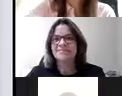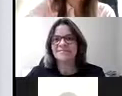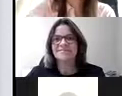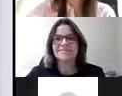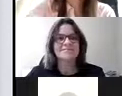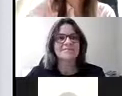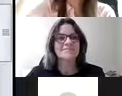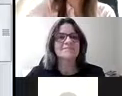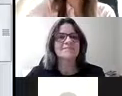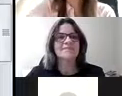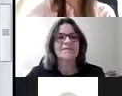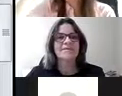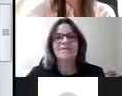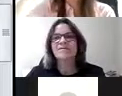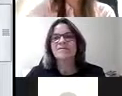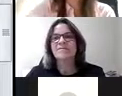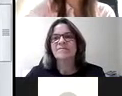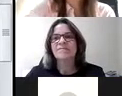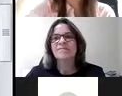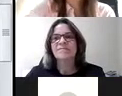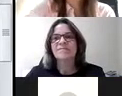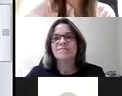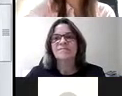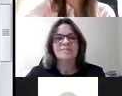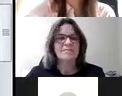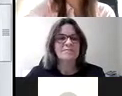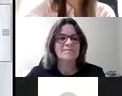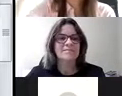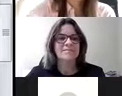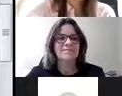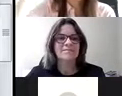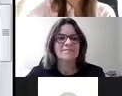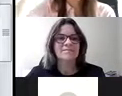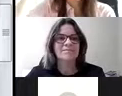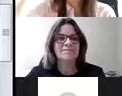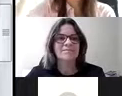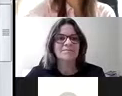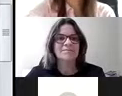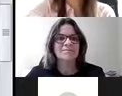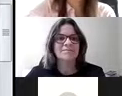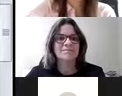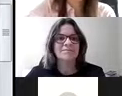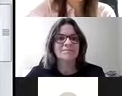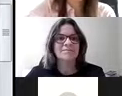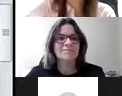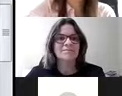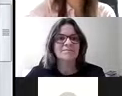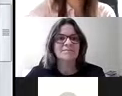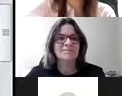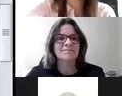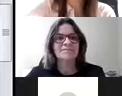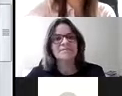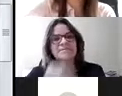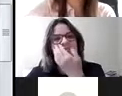Que a Júlia vai levar lá para uma sala de testes. Acho que você pode começar. Ela faz uma sala